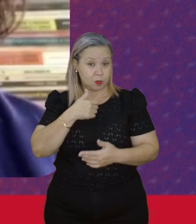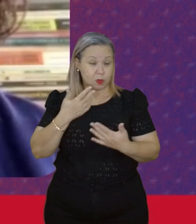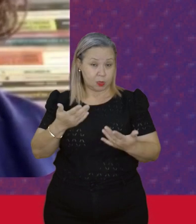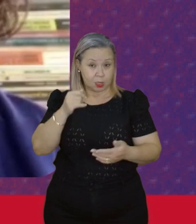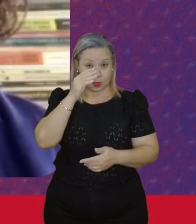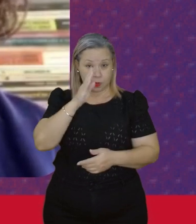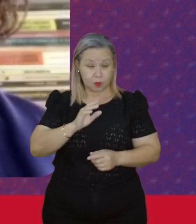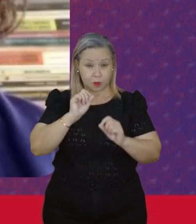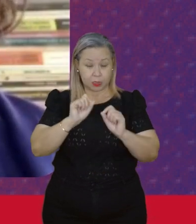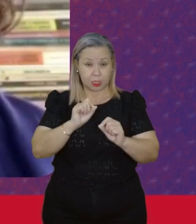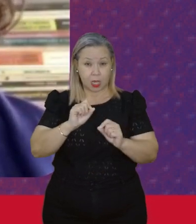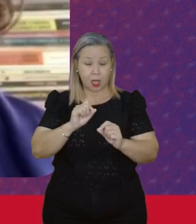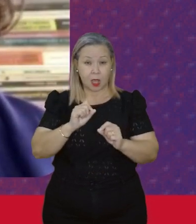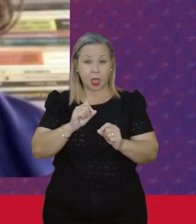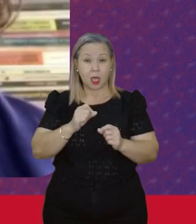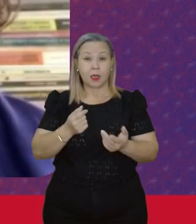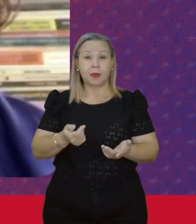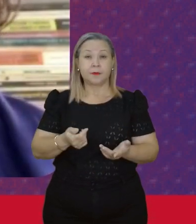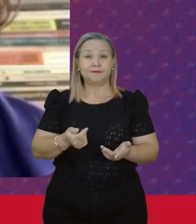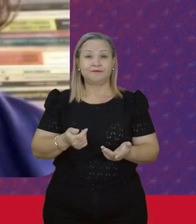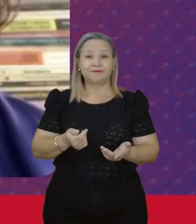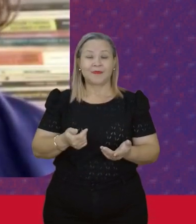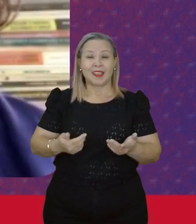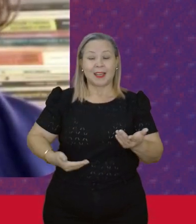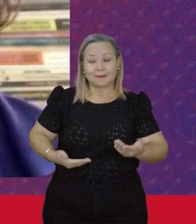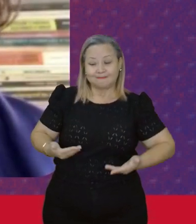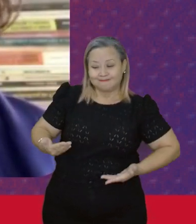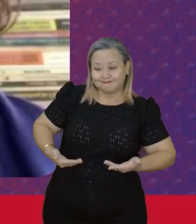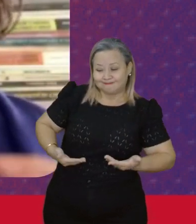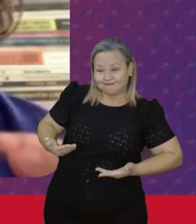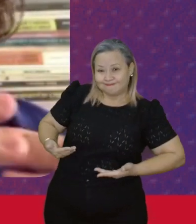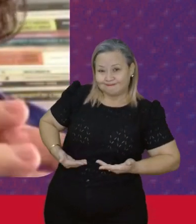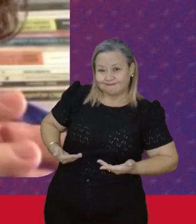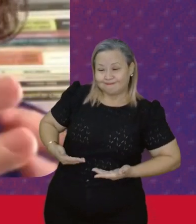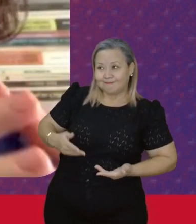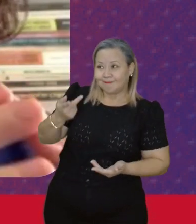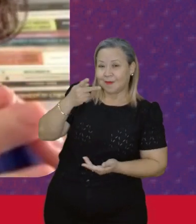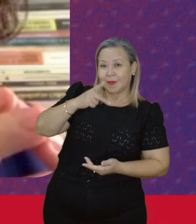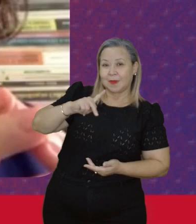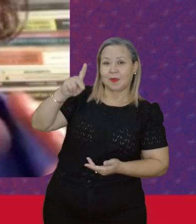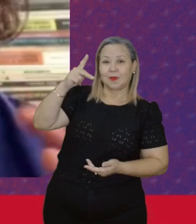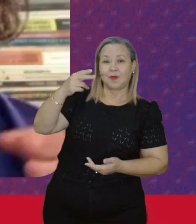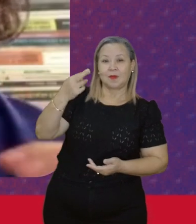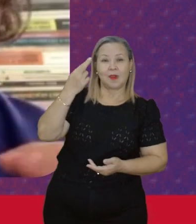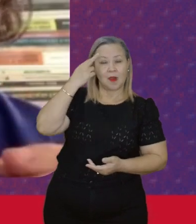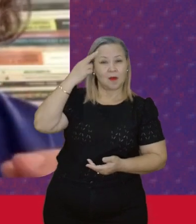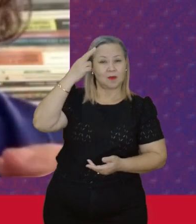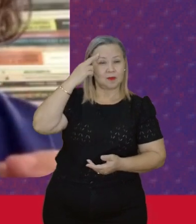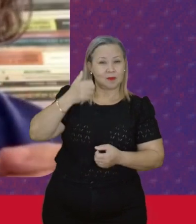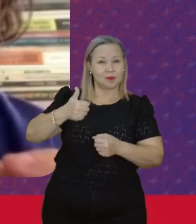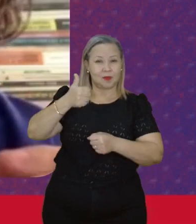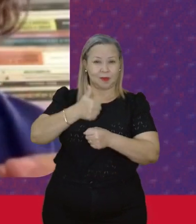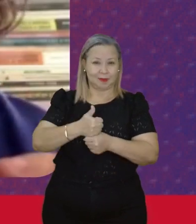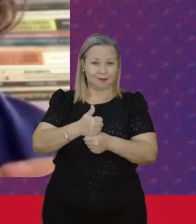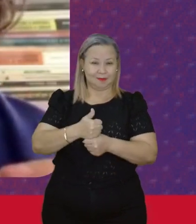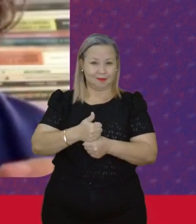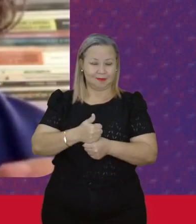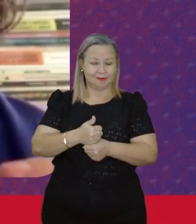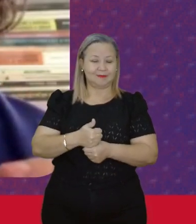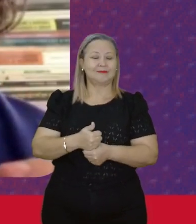eram propriedade dos seus senhores e, portanto, eram